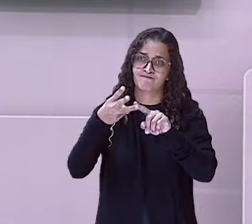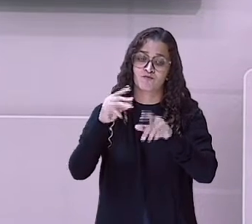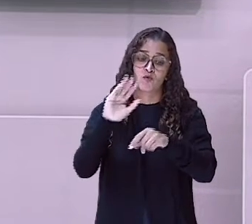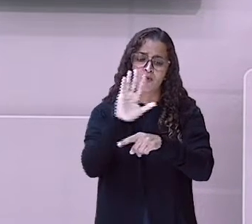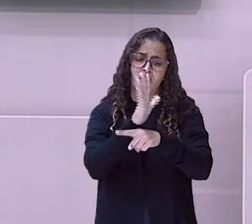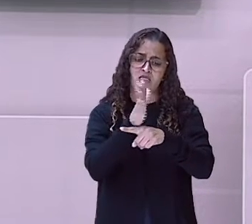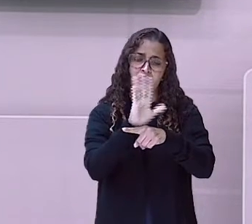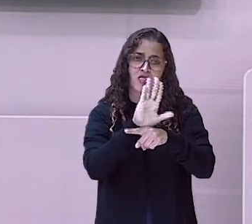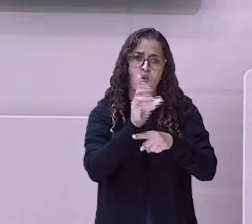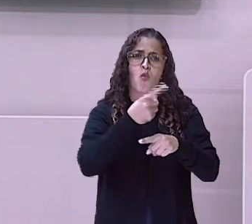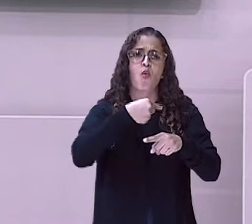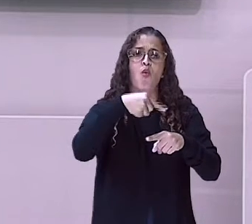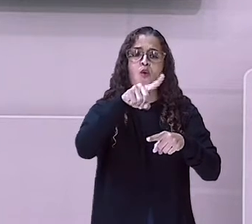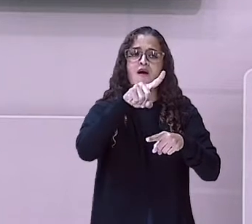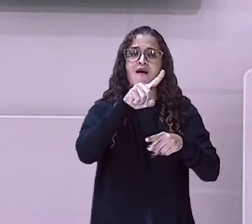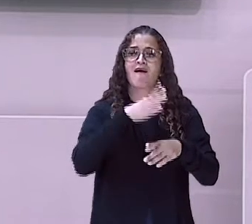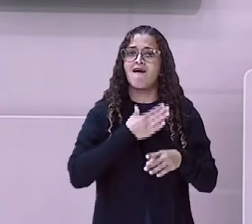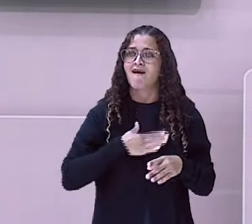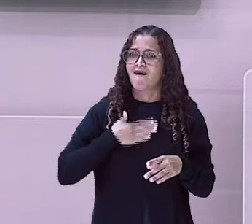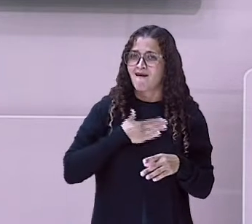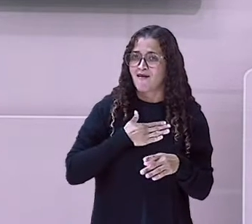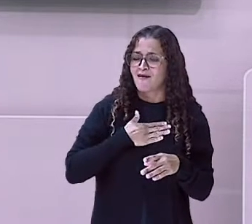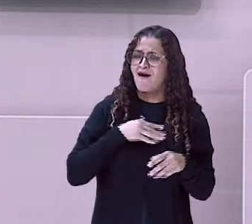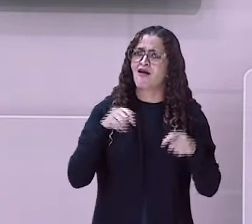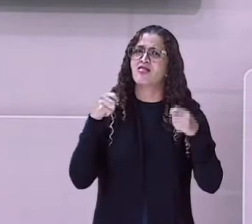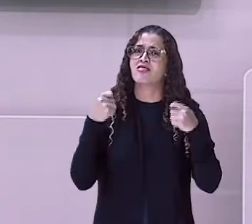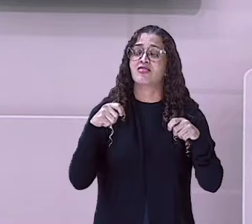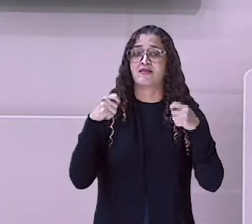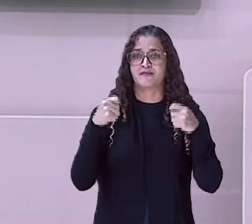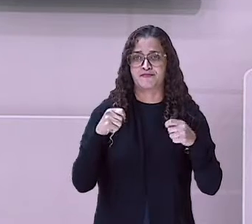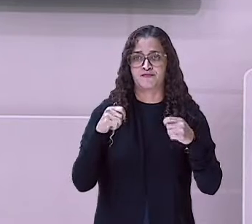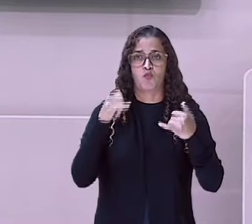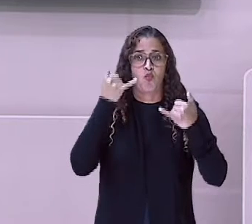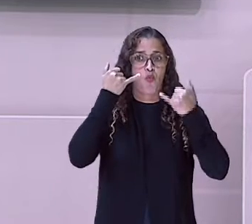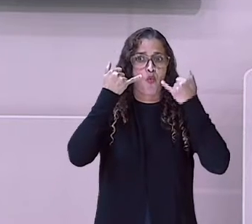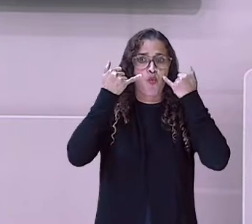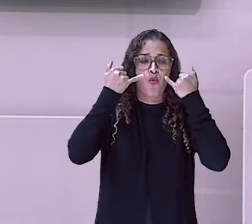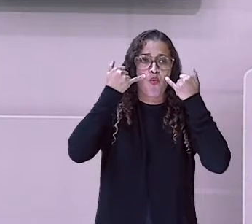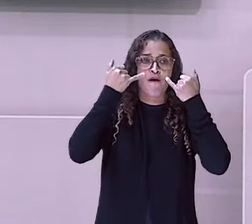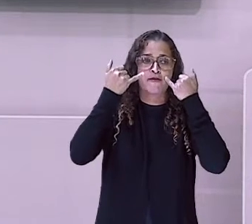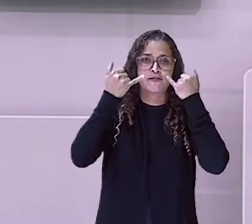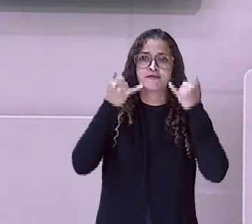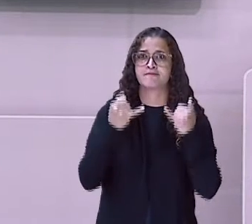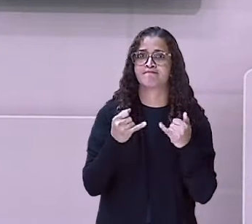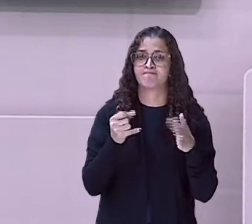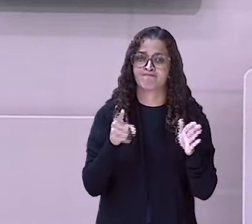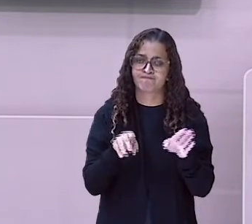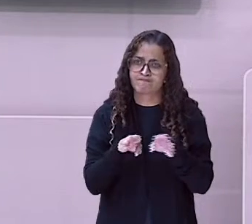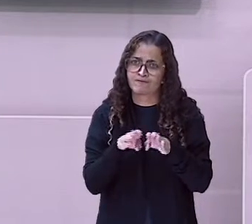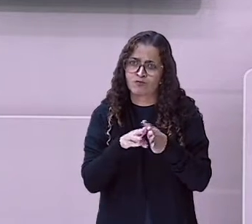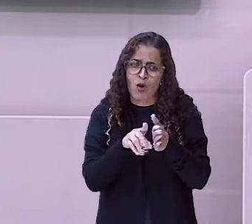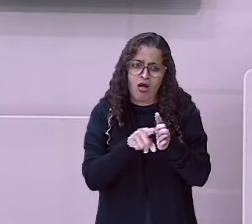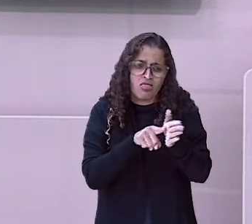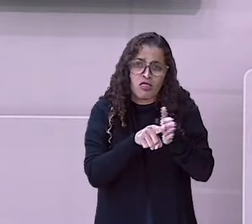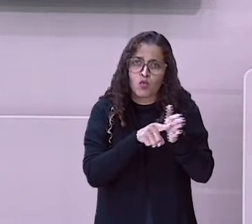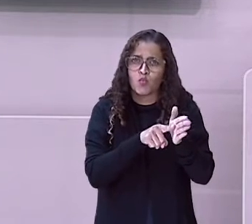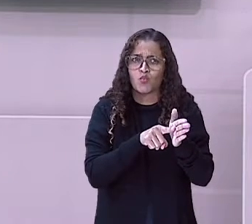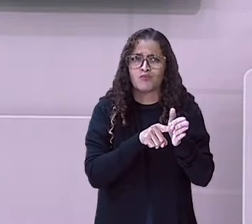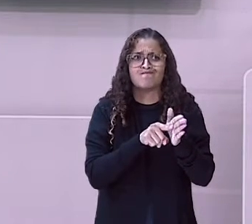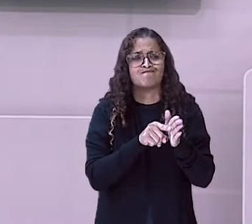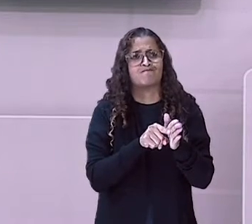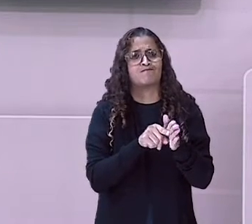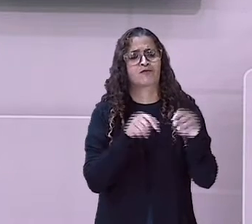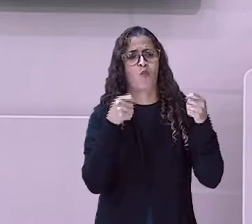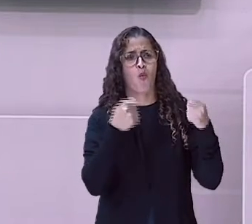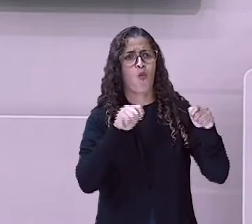uma pesquisa, as informações ou as suas perguntas, elas precisam de ser direcionadas, tá? Então,